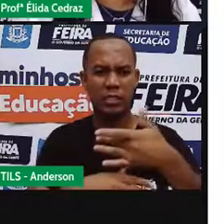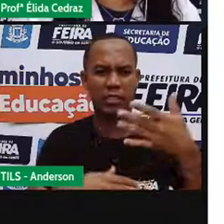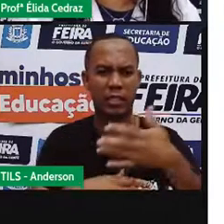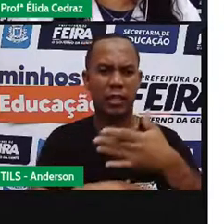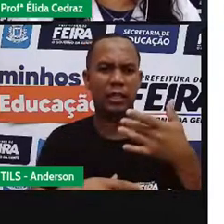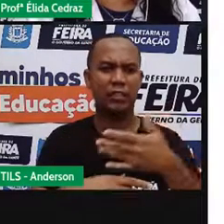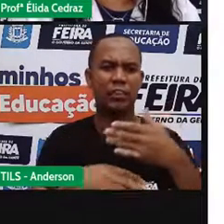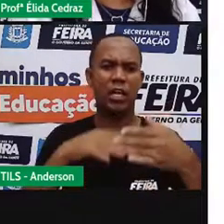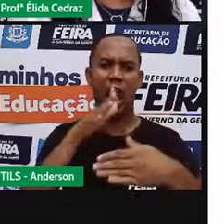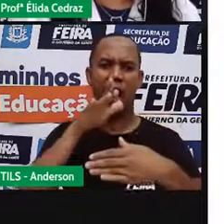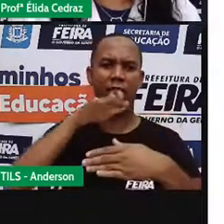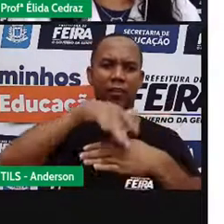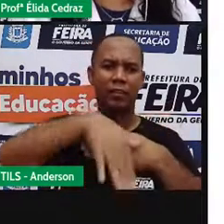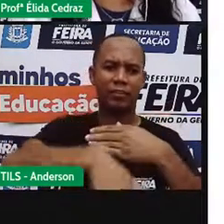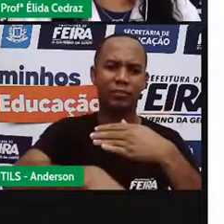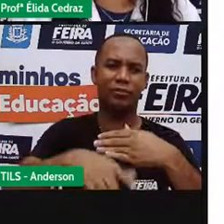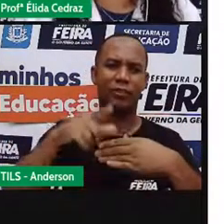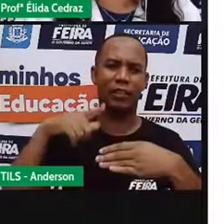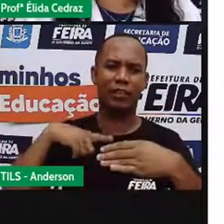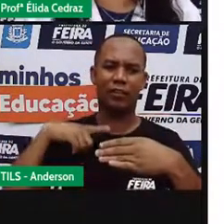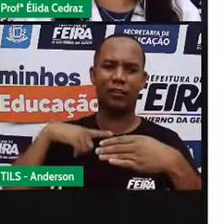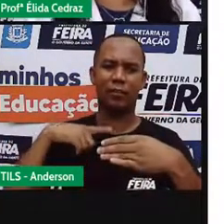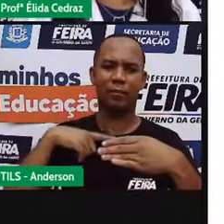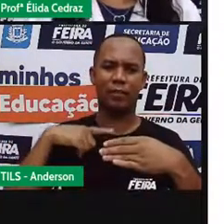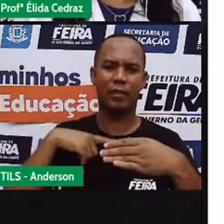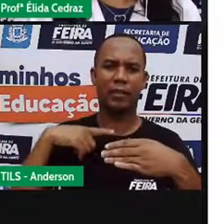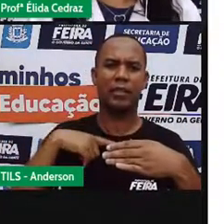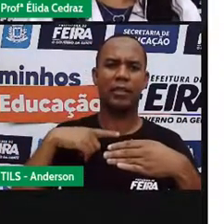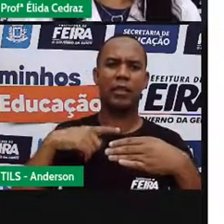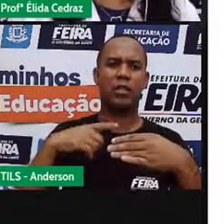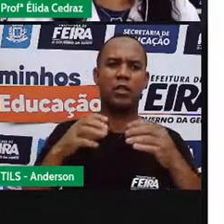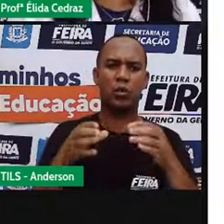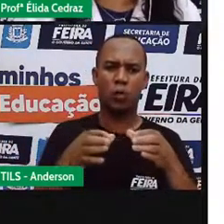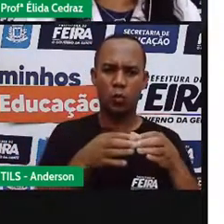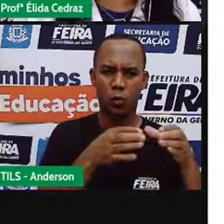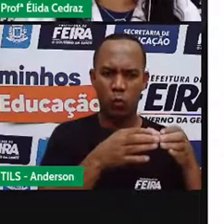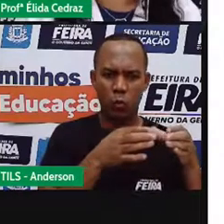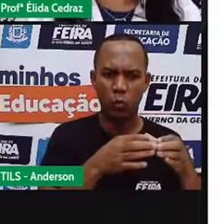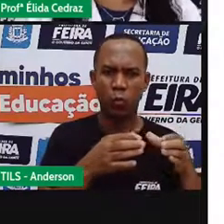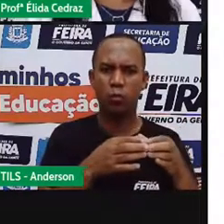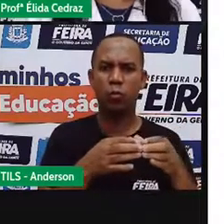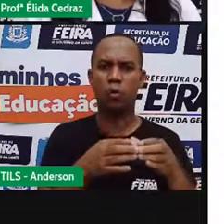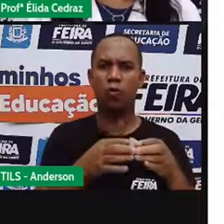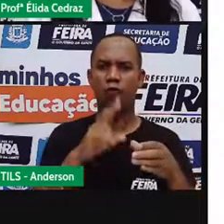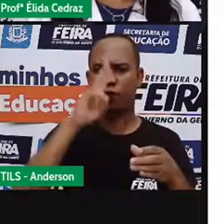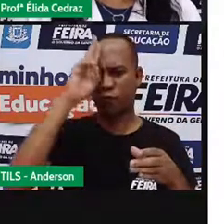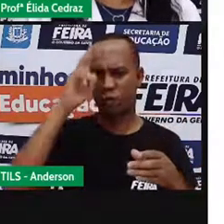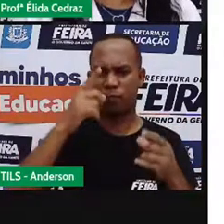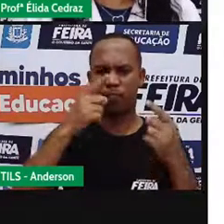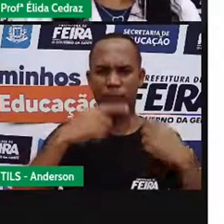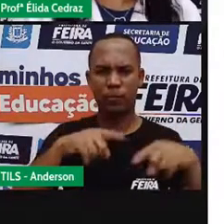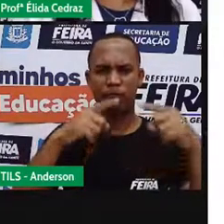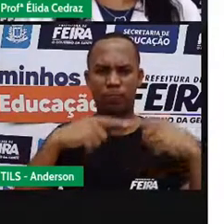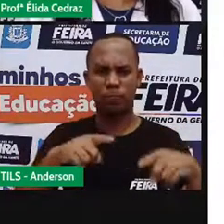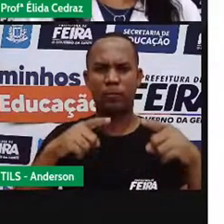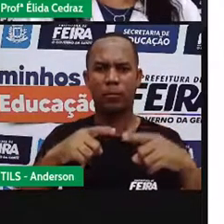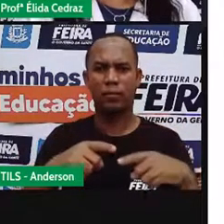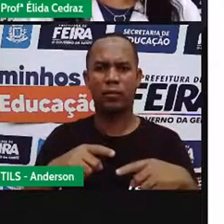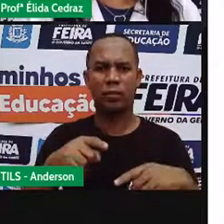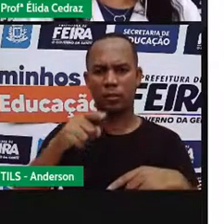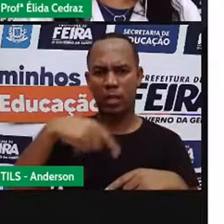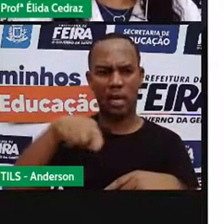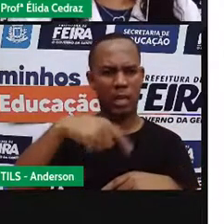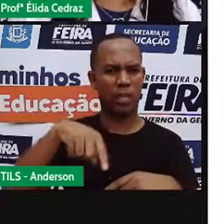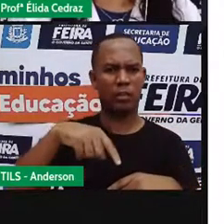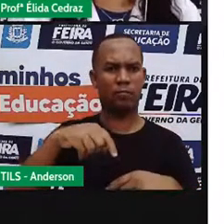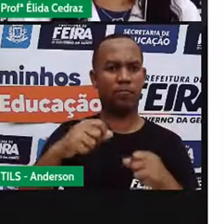São Francisco do Conde somaram forças em busca da liberdade e da expulsão das tropas portuguesas das nossas